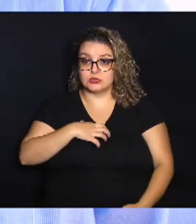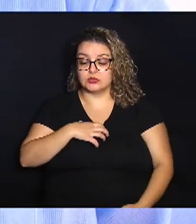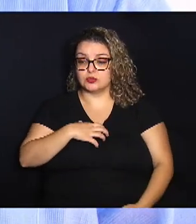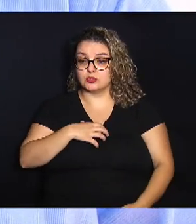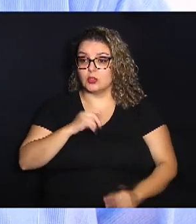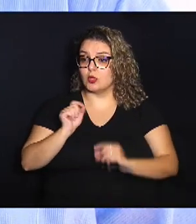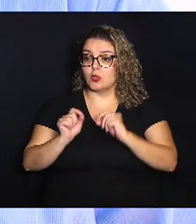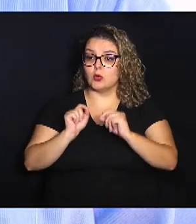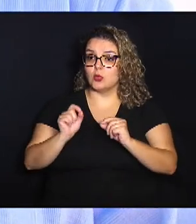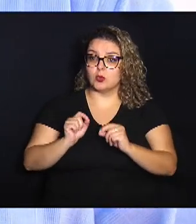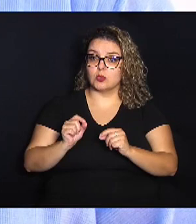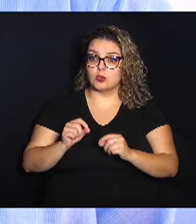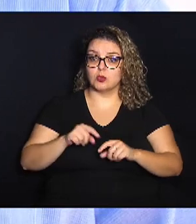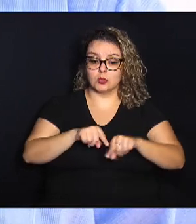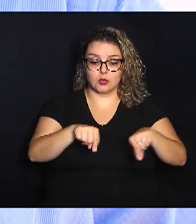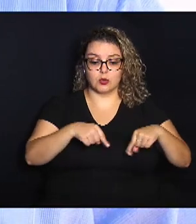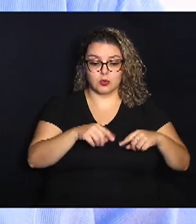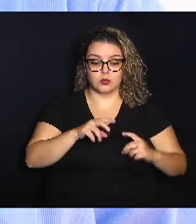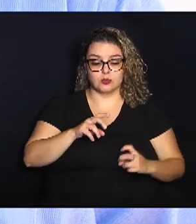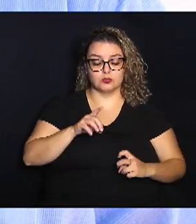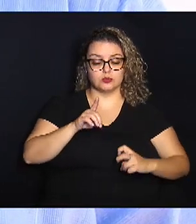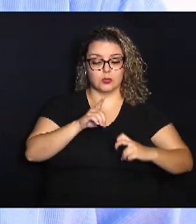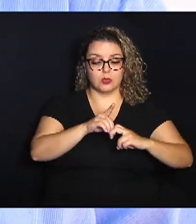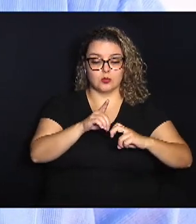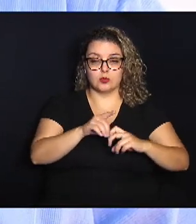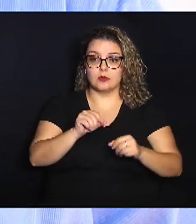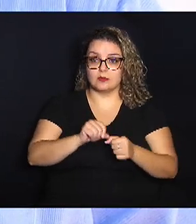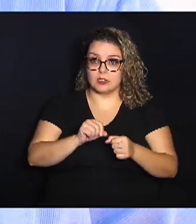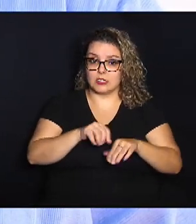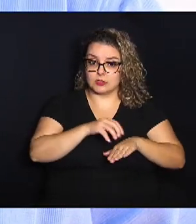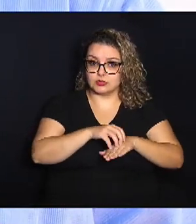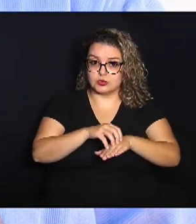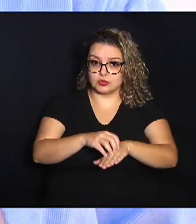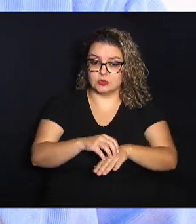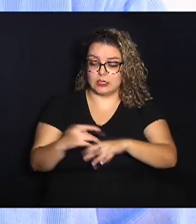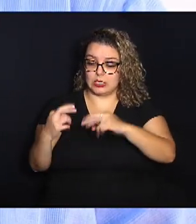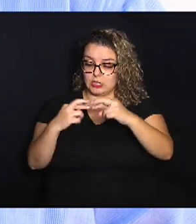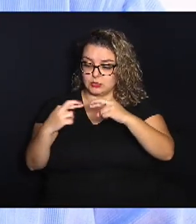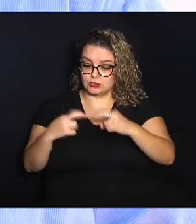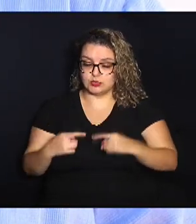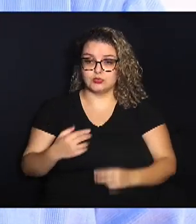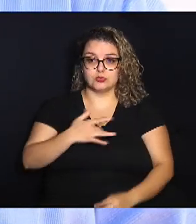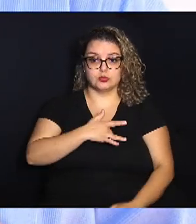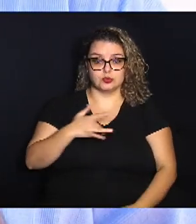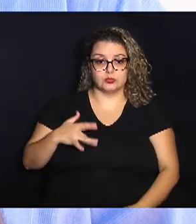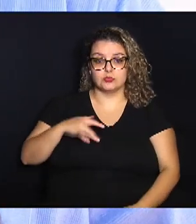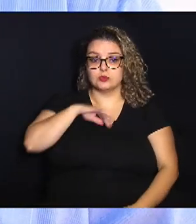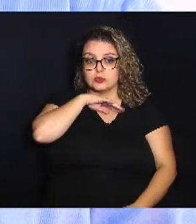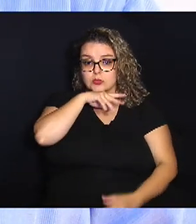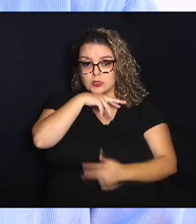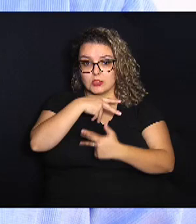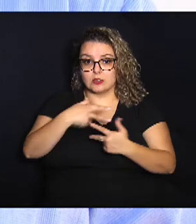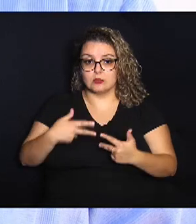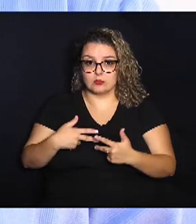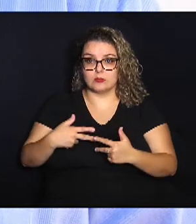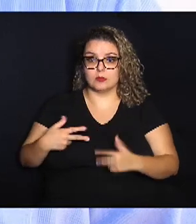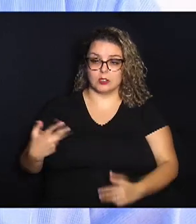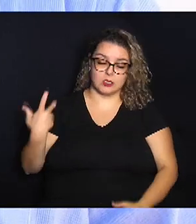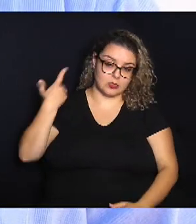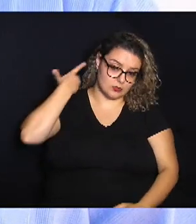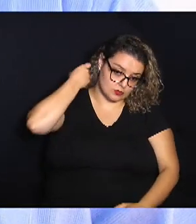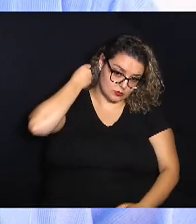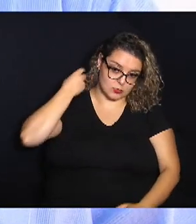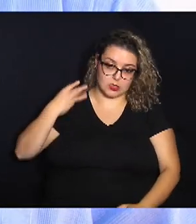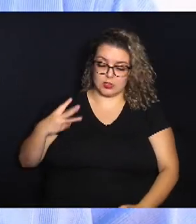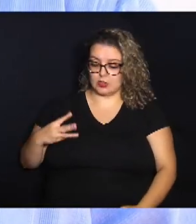que o consultório faz hoje? Ele faz uma análise de como está a saúde do animal, ele é microchipado,